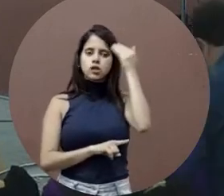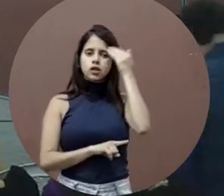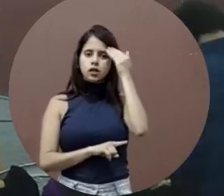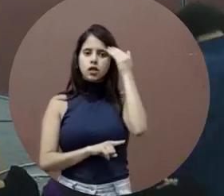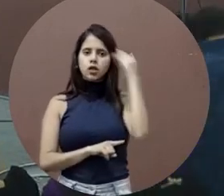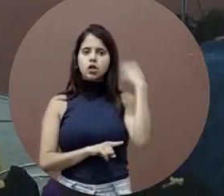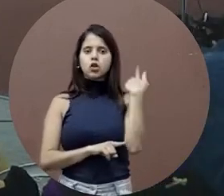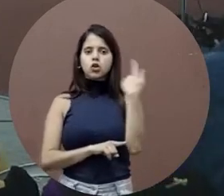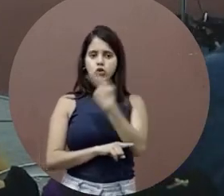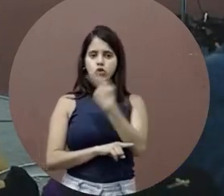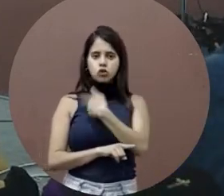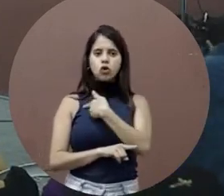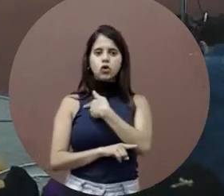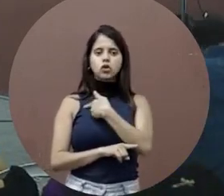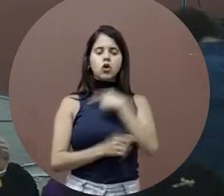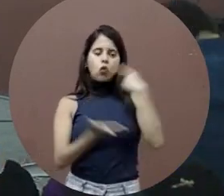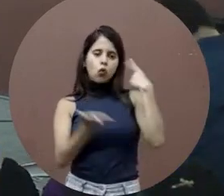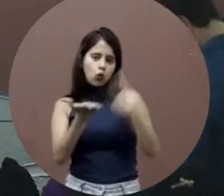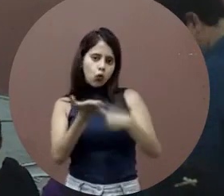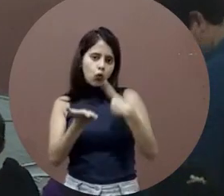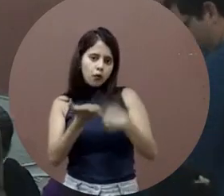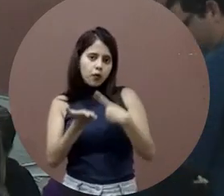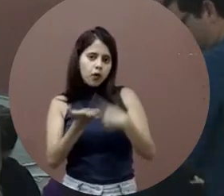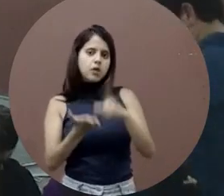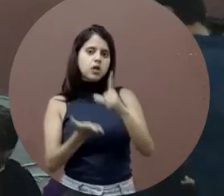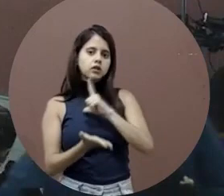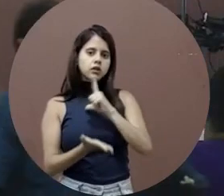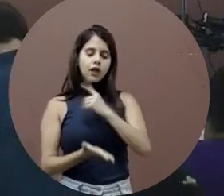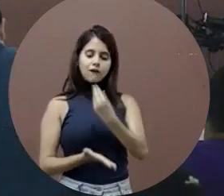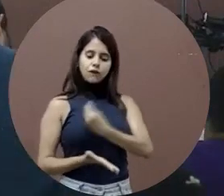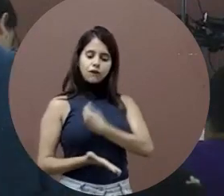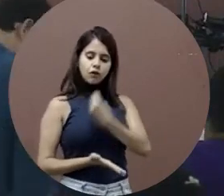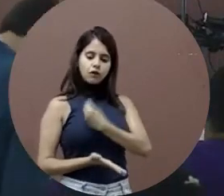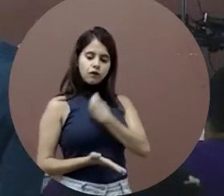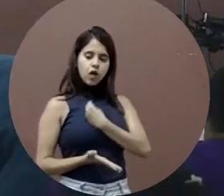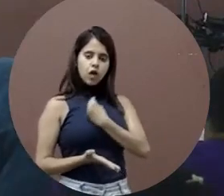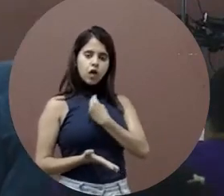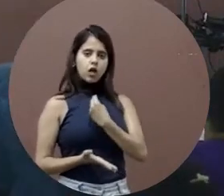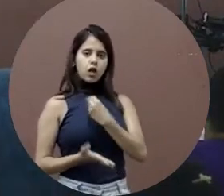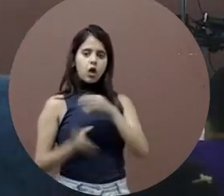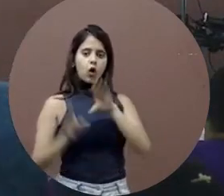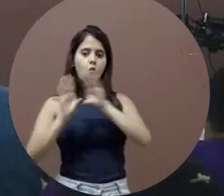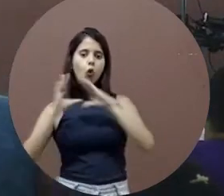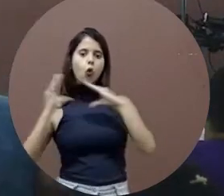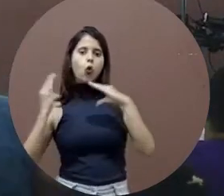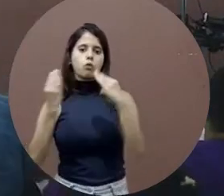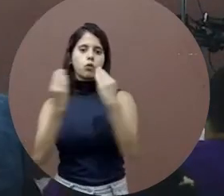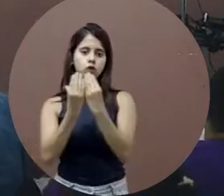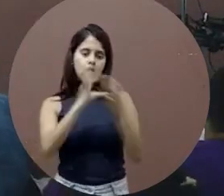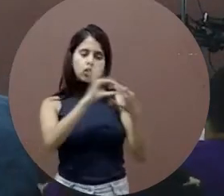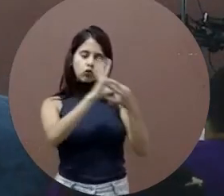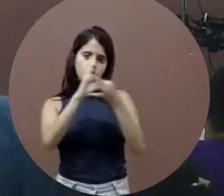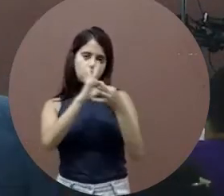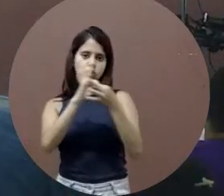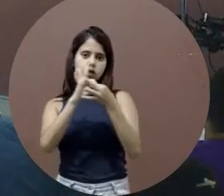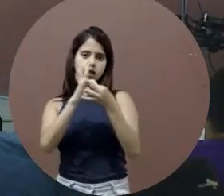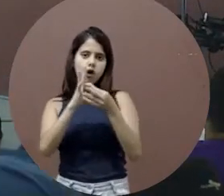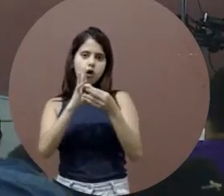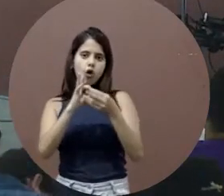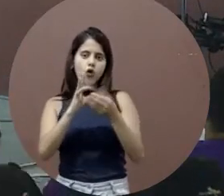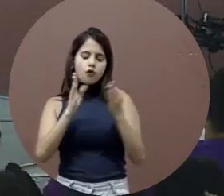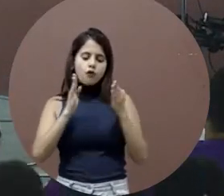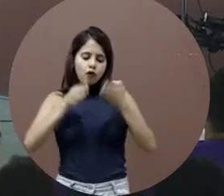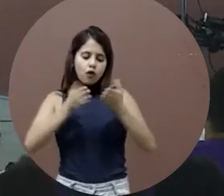nós temos o compromisso de viver a vida comunitária a partir da perspectiva das Escrituras, da